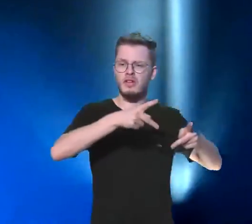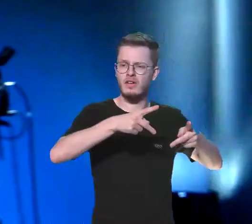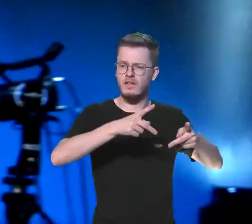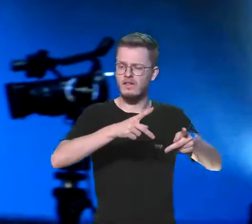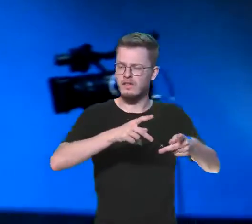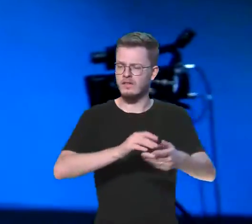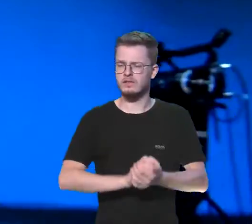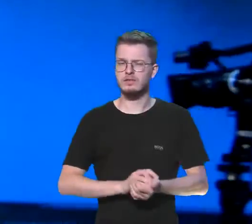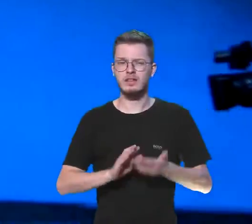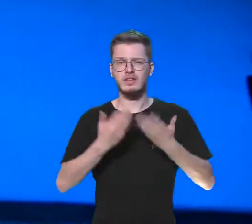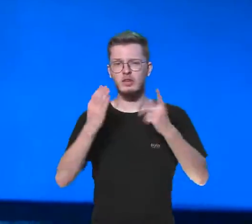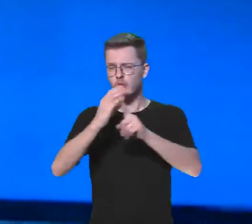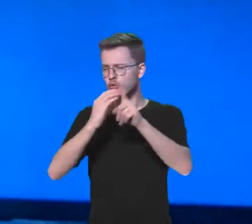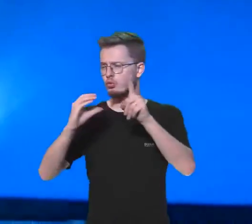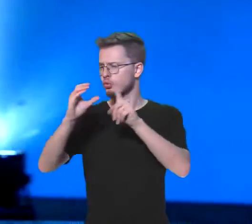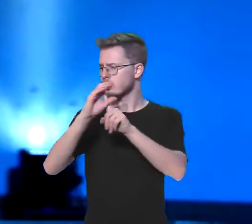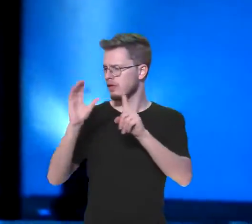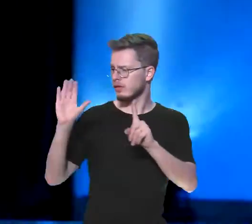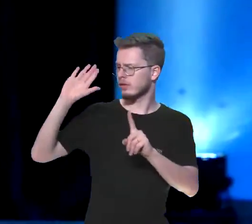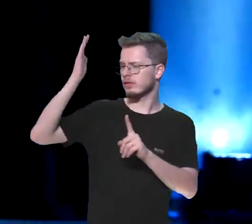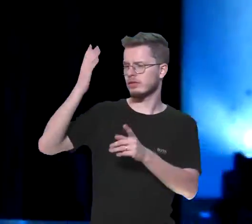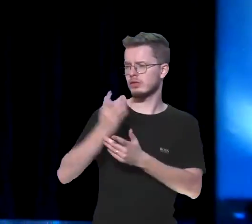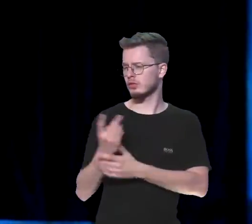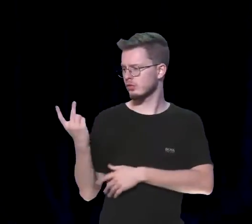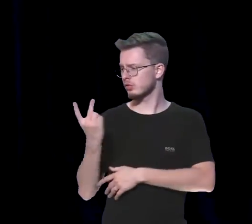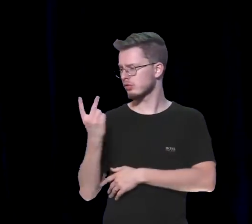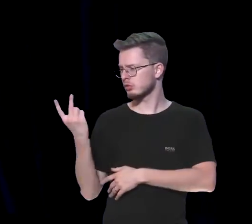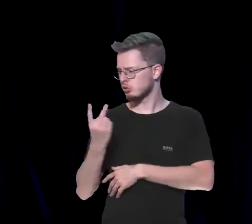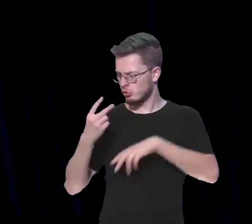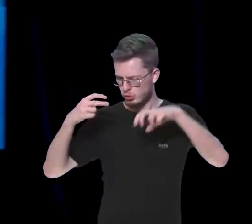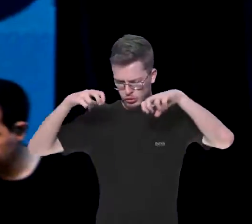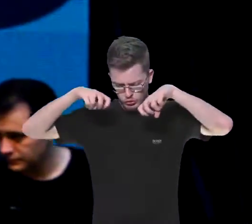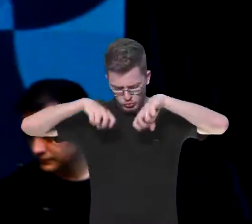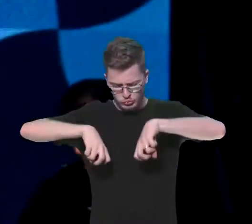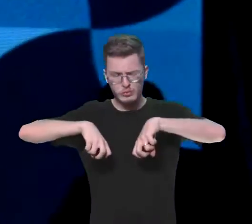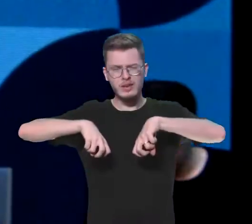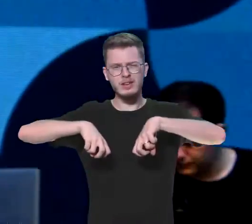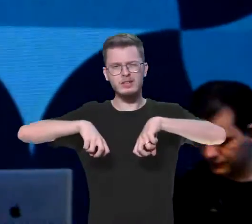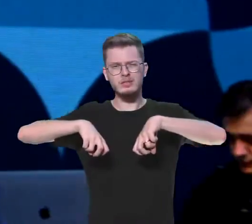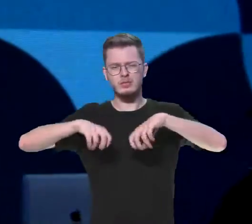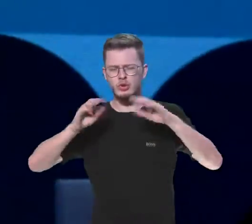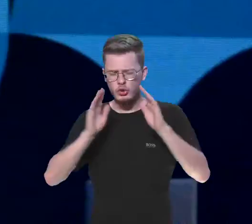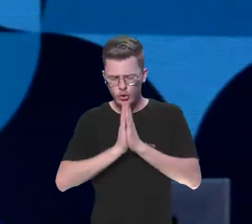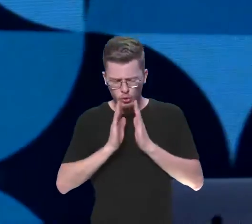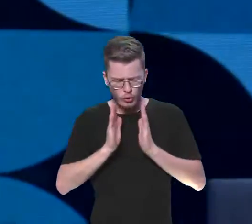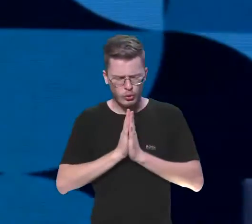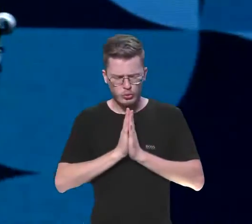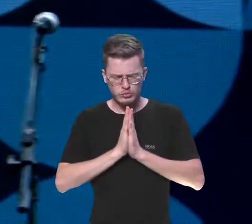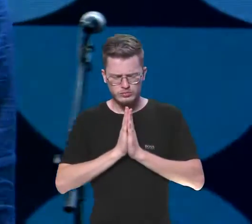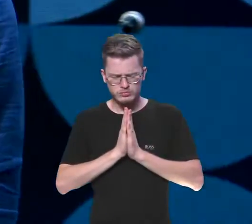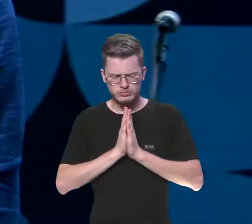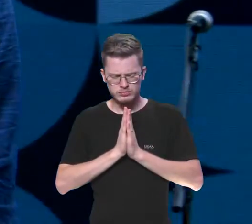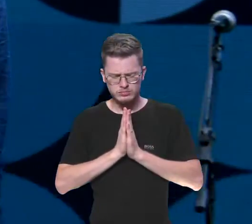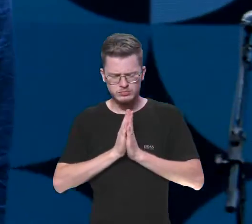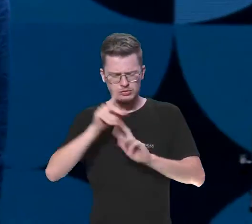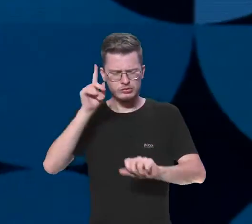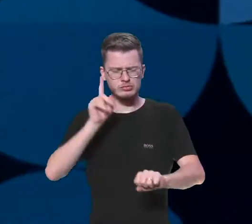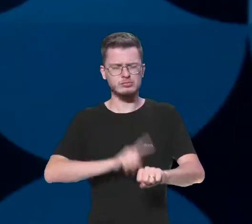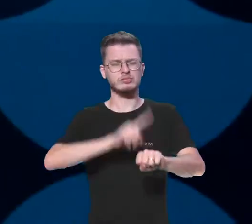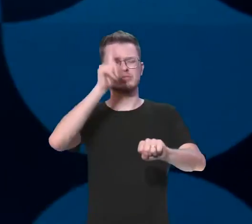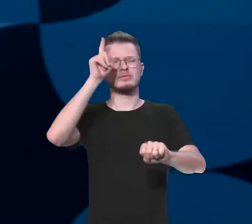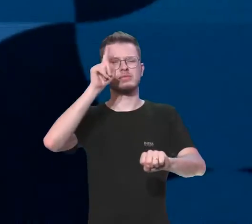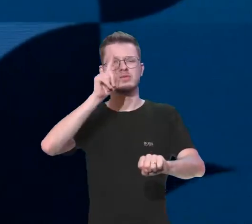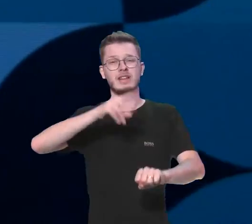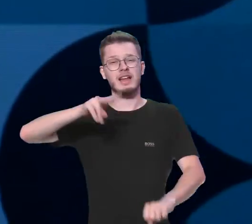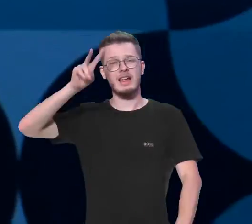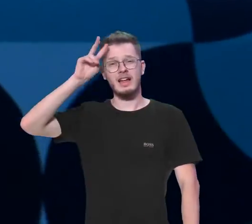enquanto aquele culto estava acontecendo, os 2 se ajoelham e oram. No momento, a